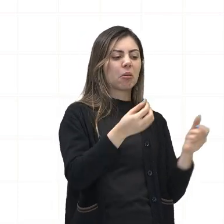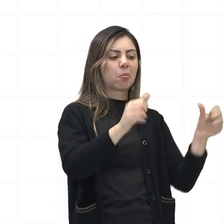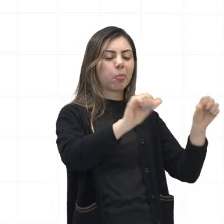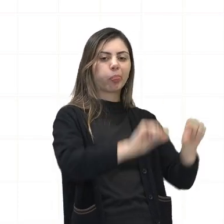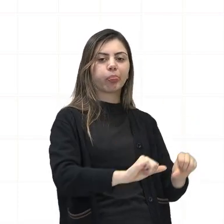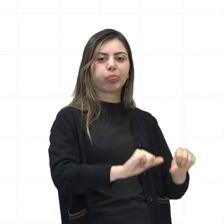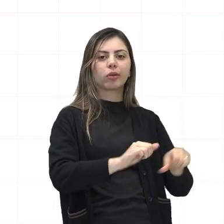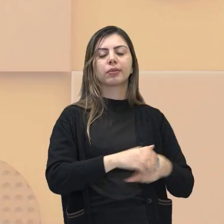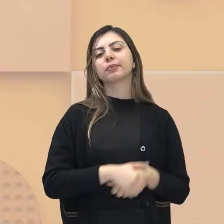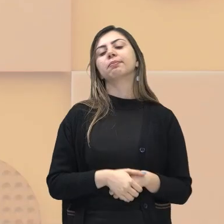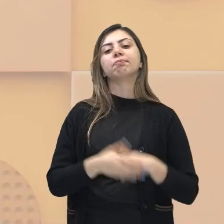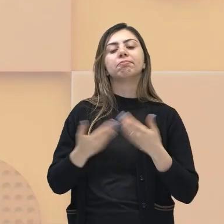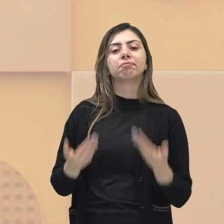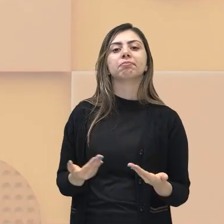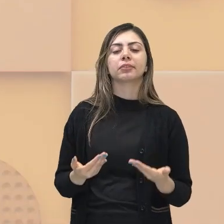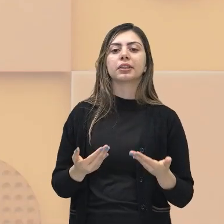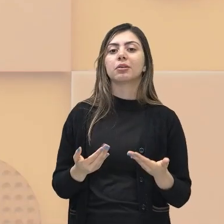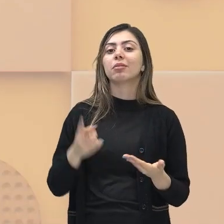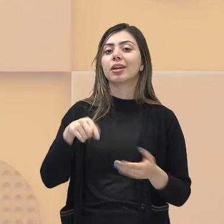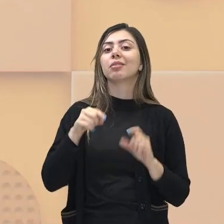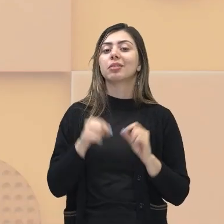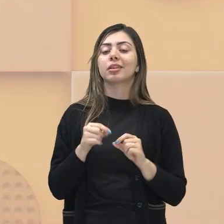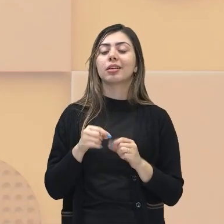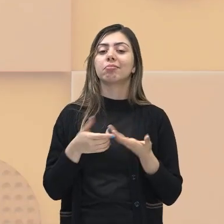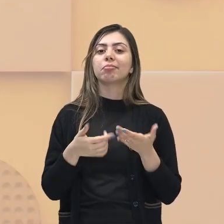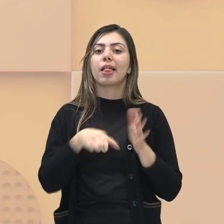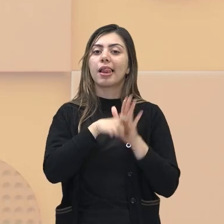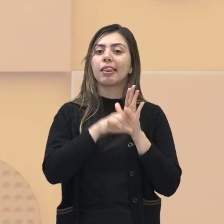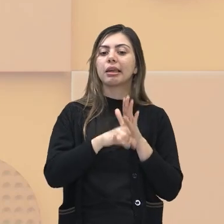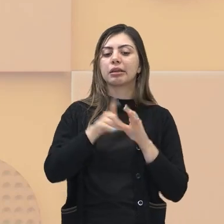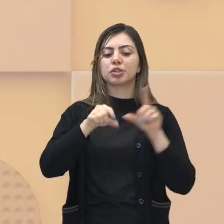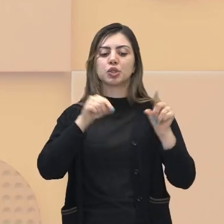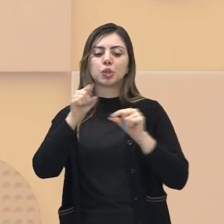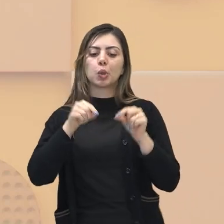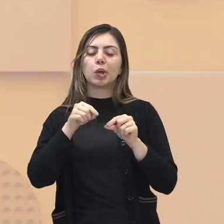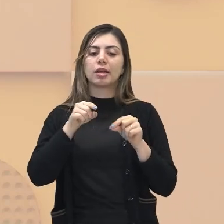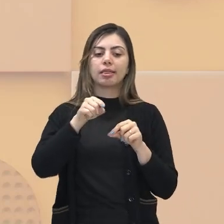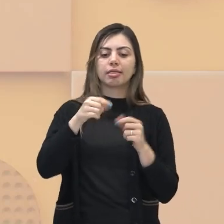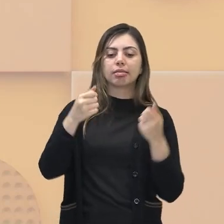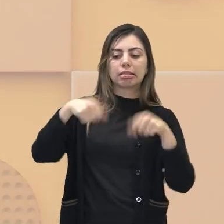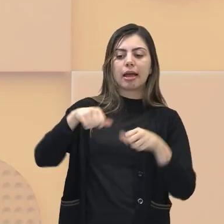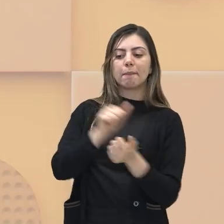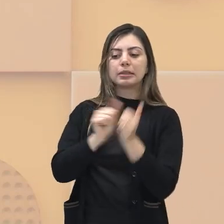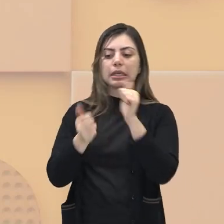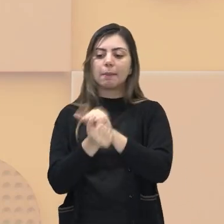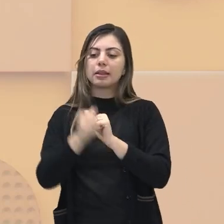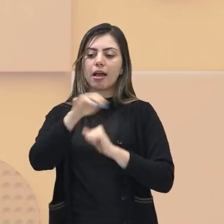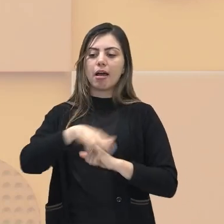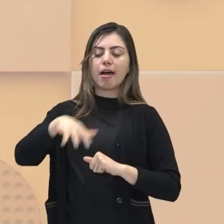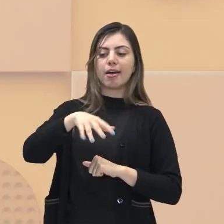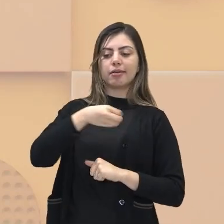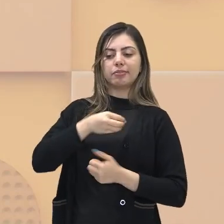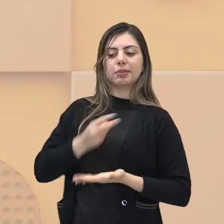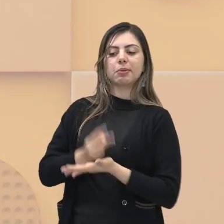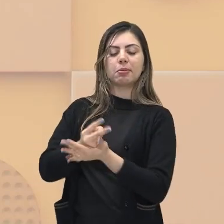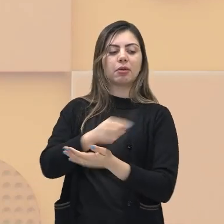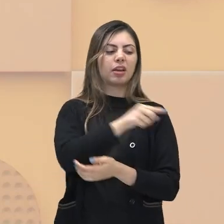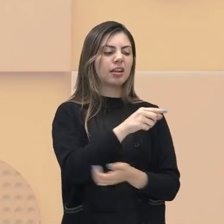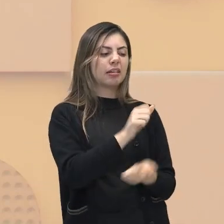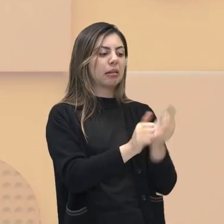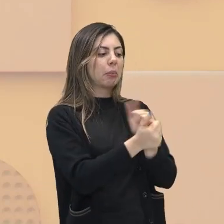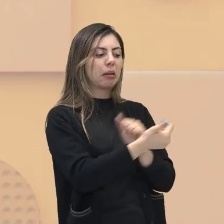seja, é a lei da seleção natural. Quem se adapta ao meio sobrevive, quem não se